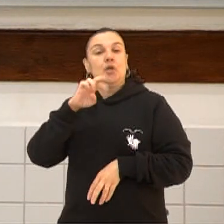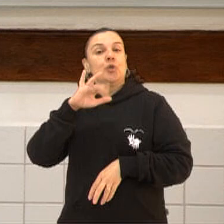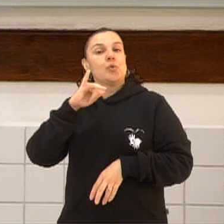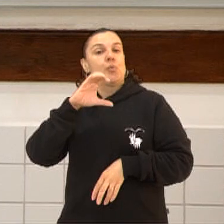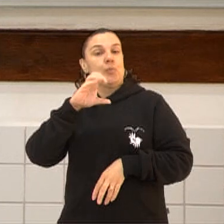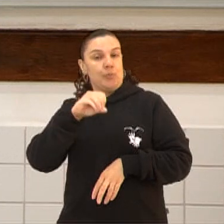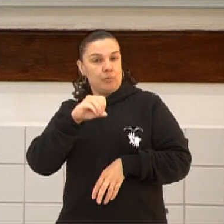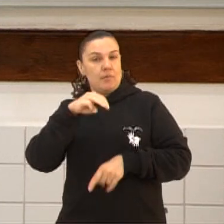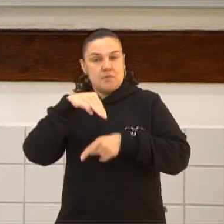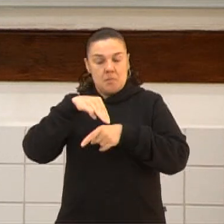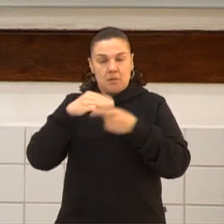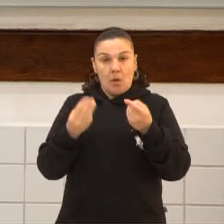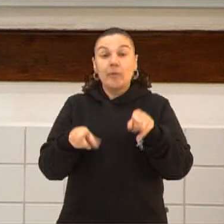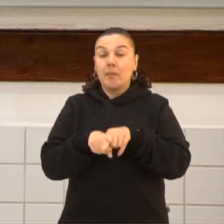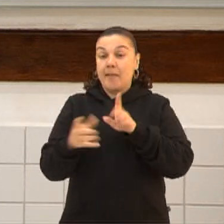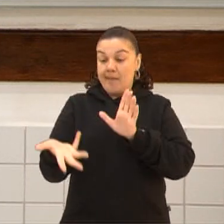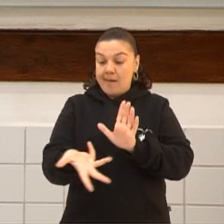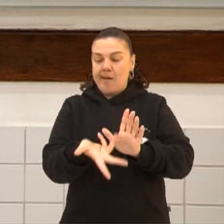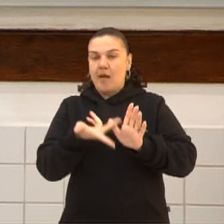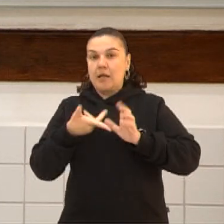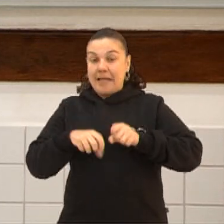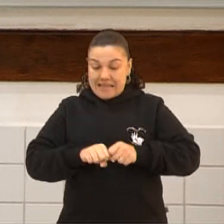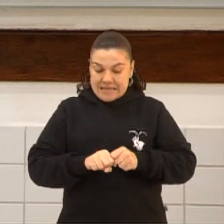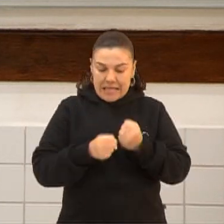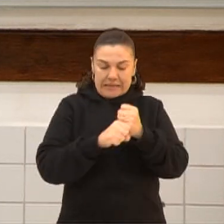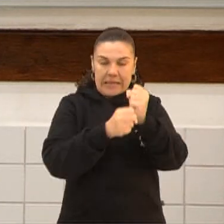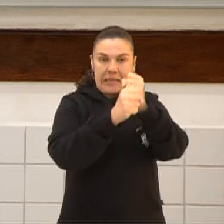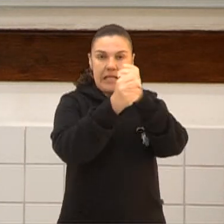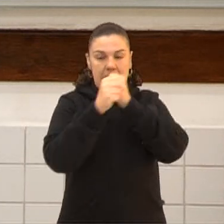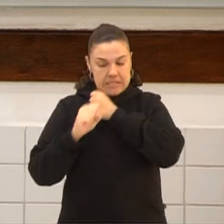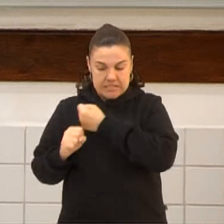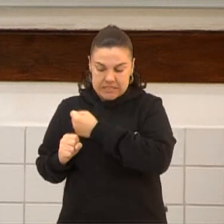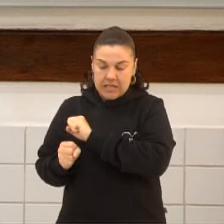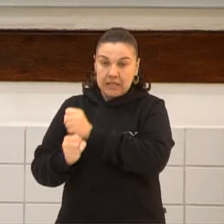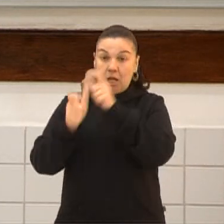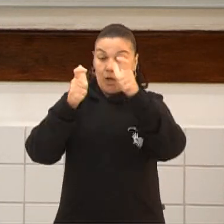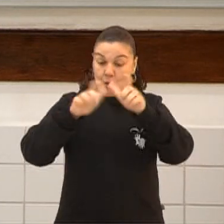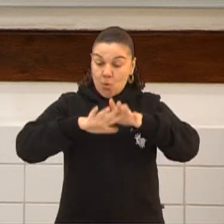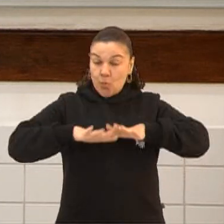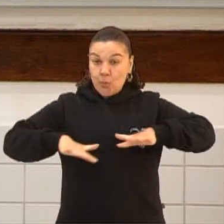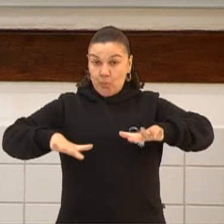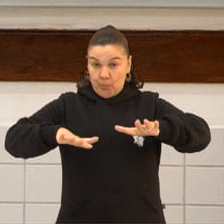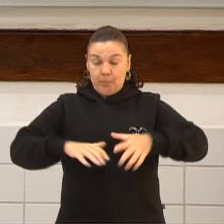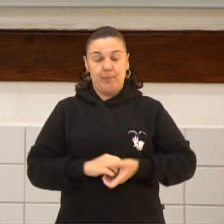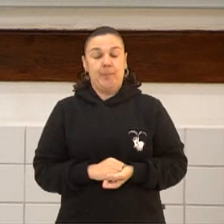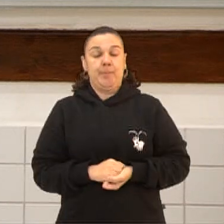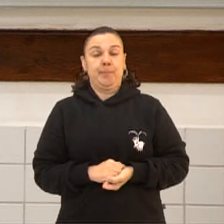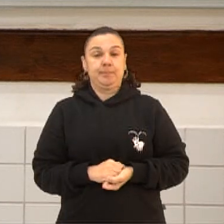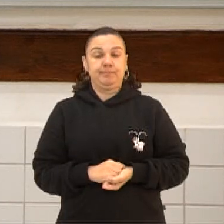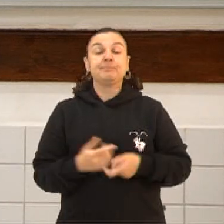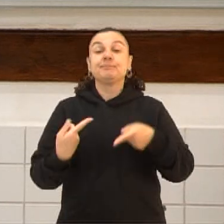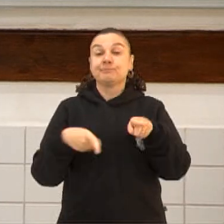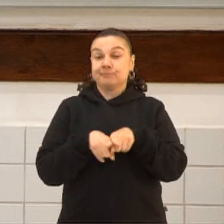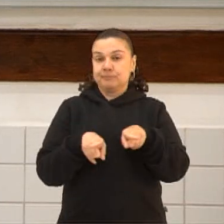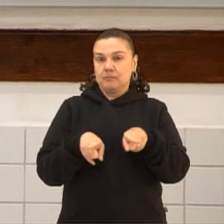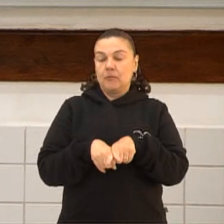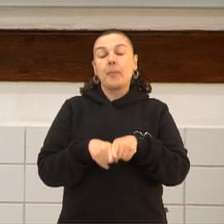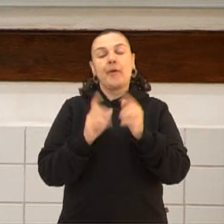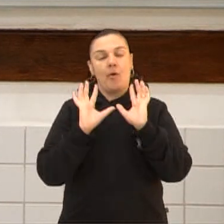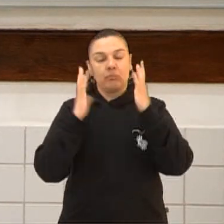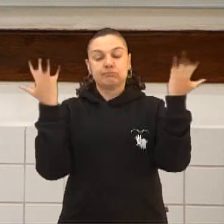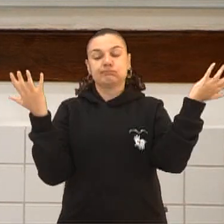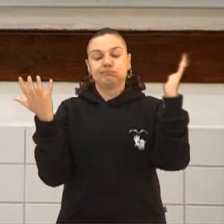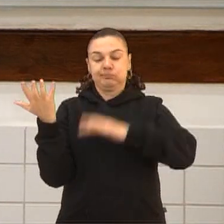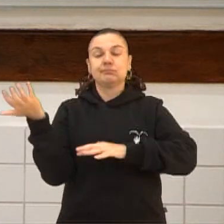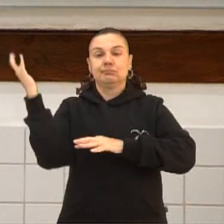também acelera o processo de devastação ali de uma área, né? E ele também se relaciona com o